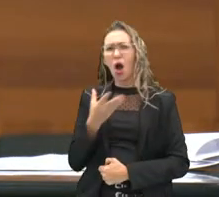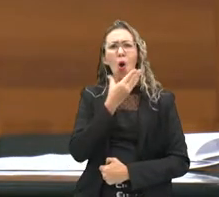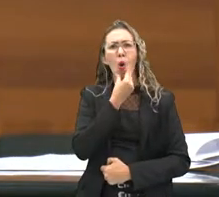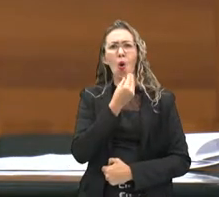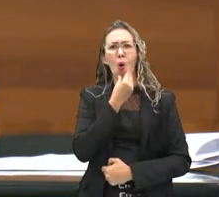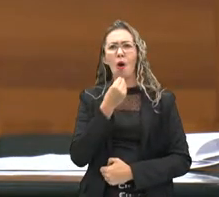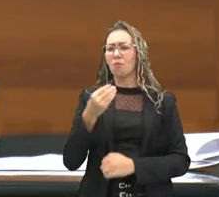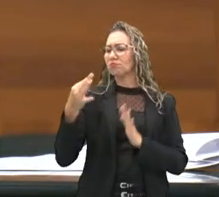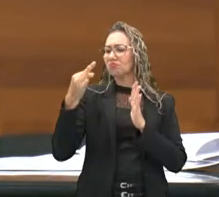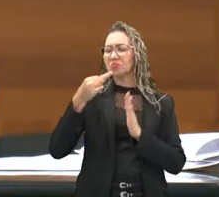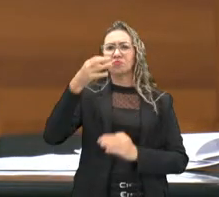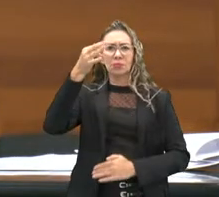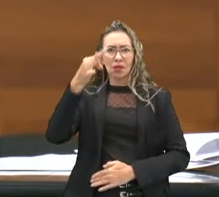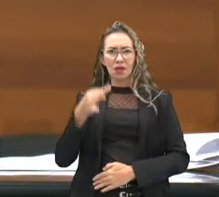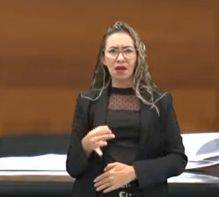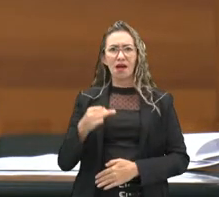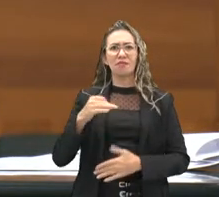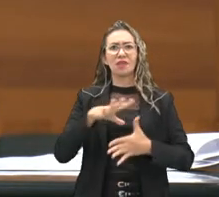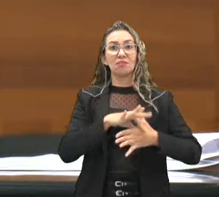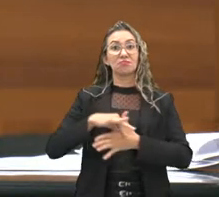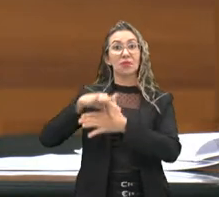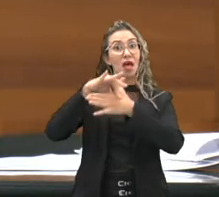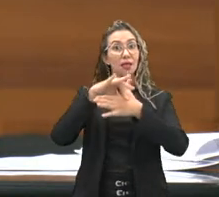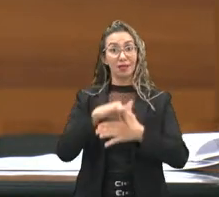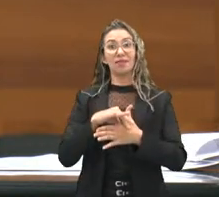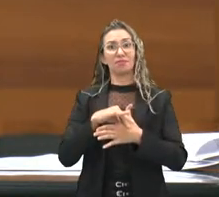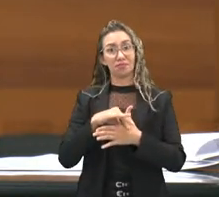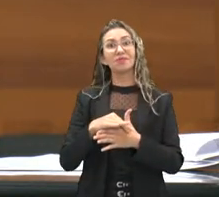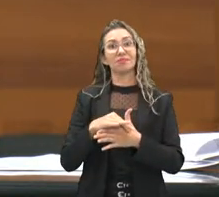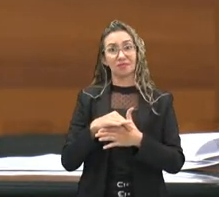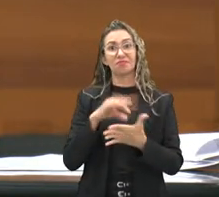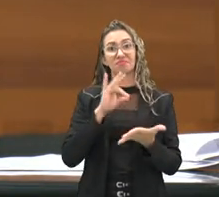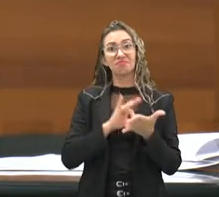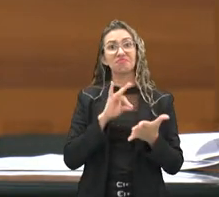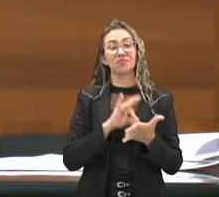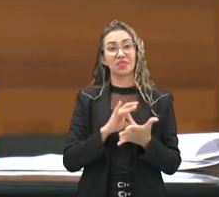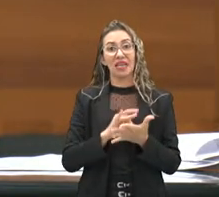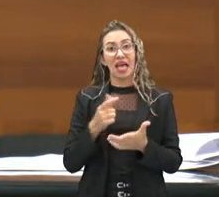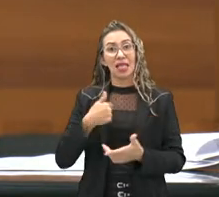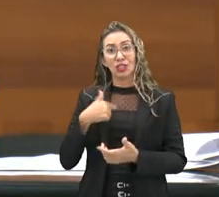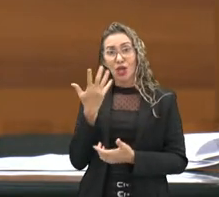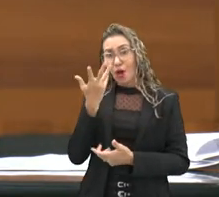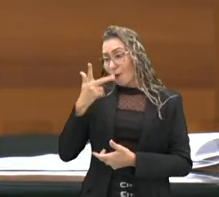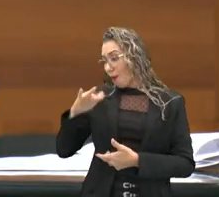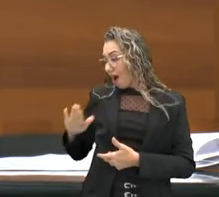líder nato e ainda menino, participava de suas campanhas